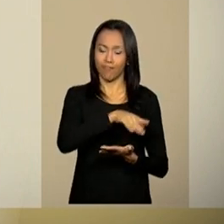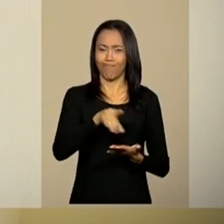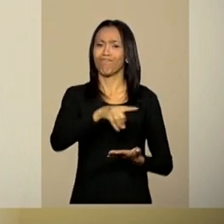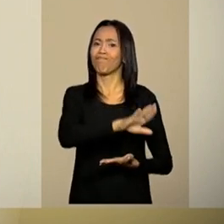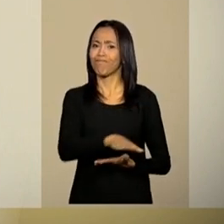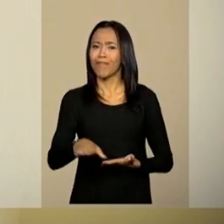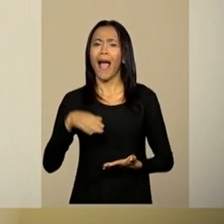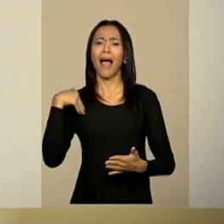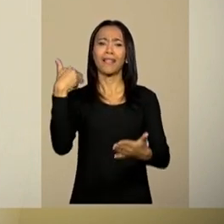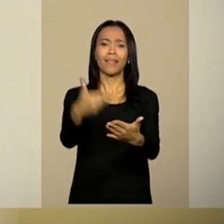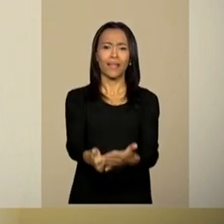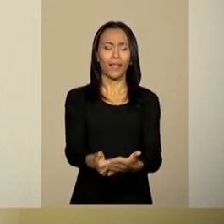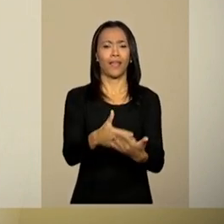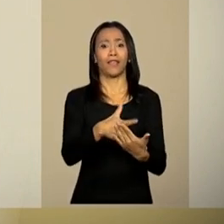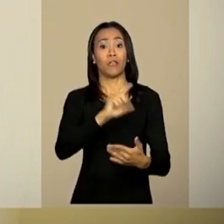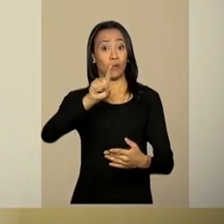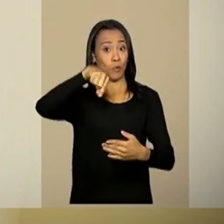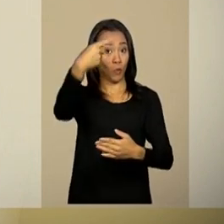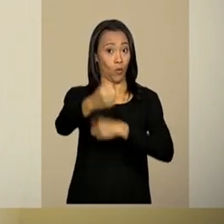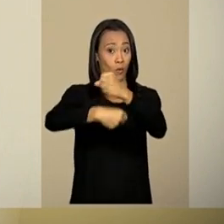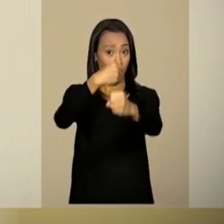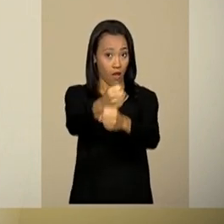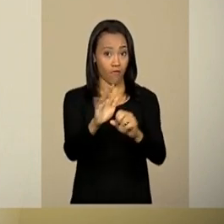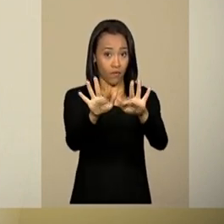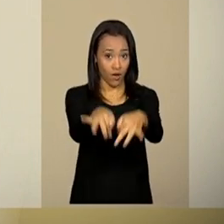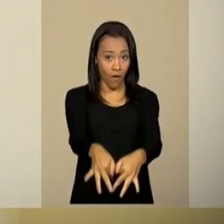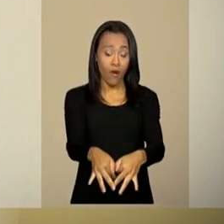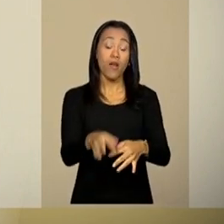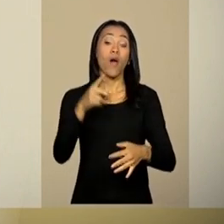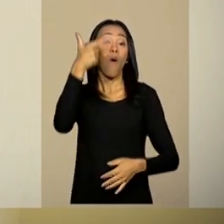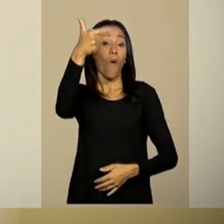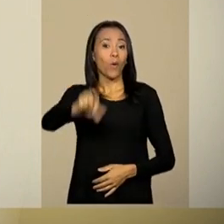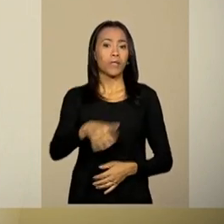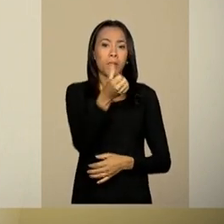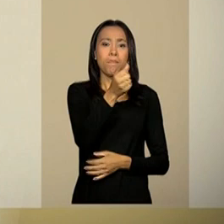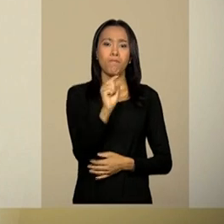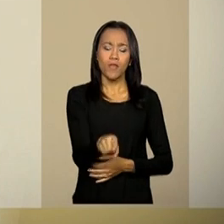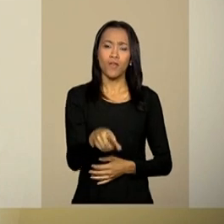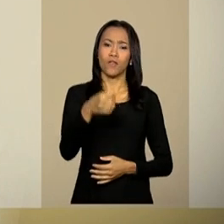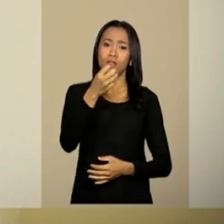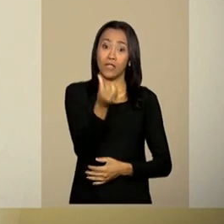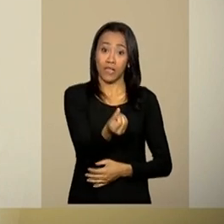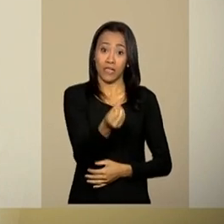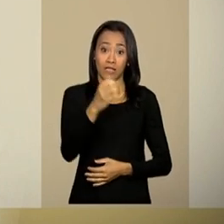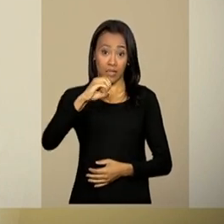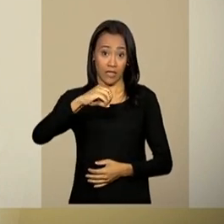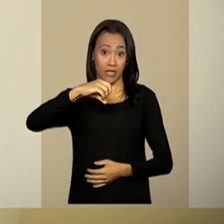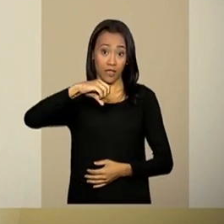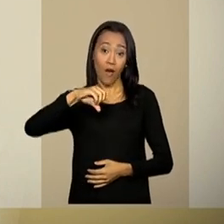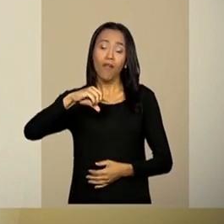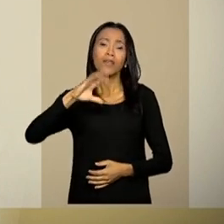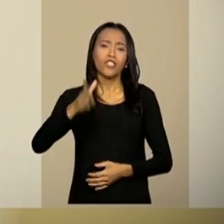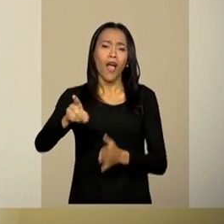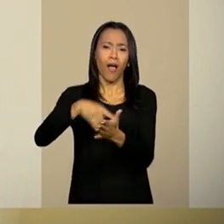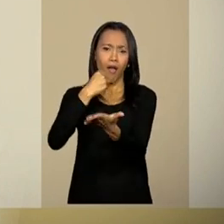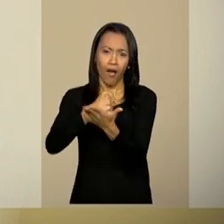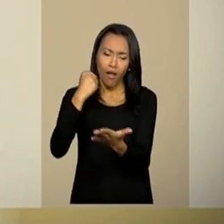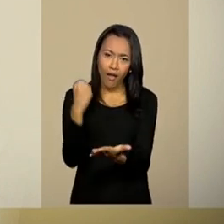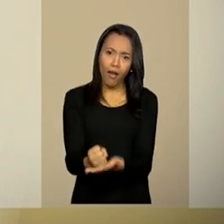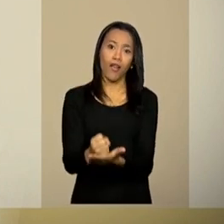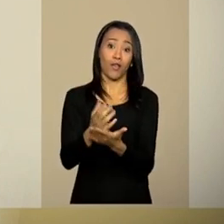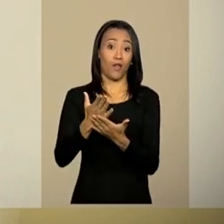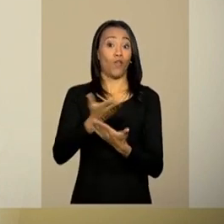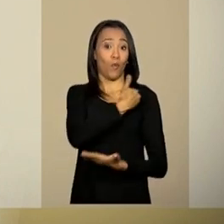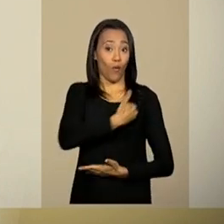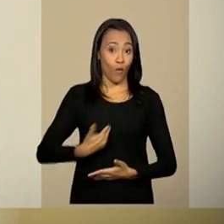o final do ano que vem e tem mais outras 1609 creches que foram contratadas no